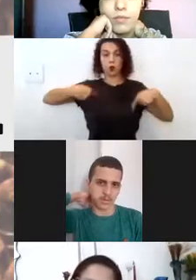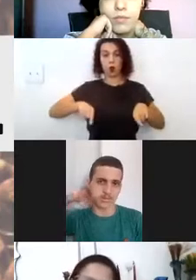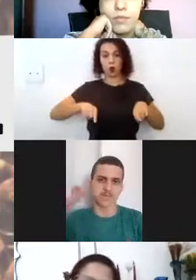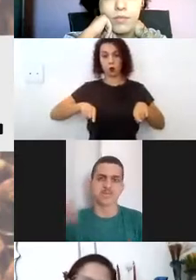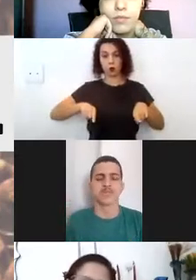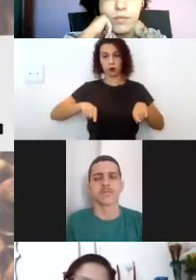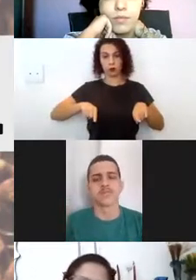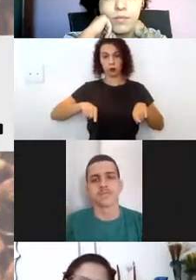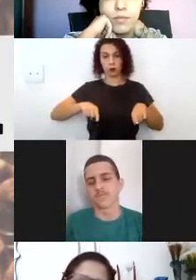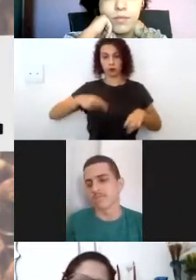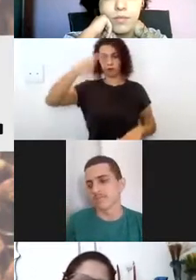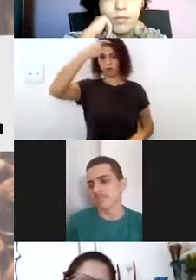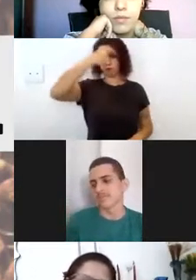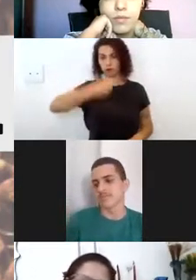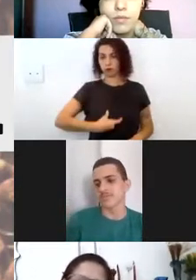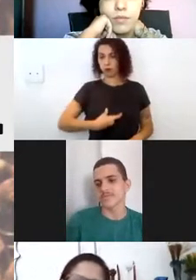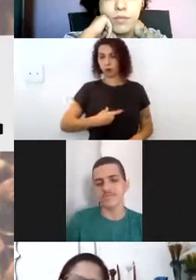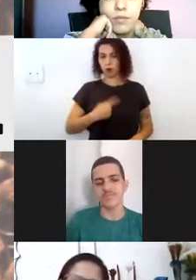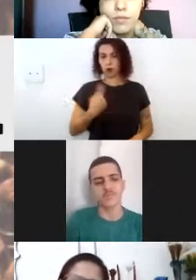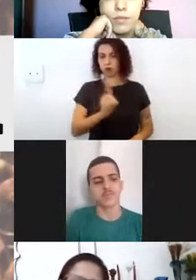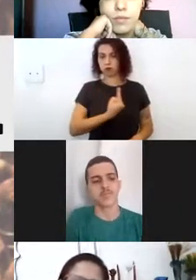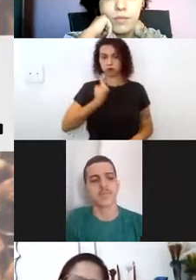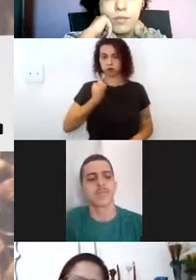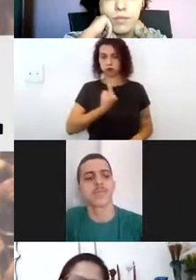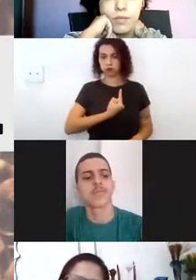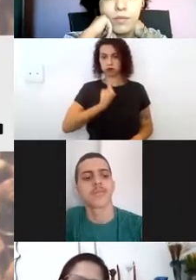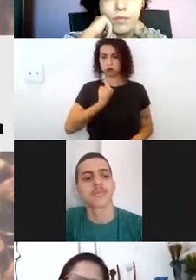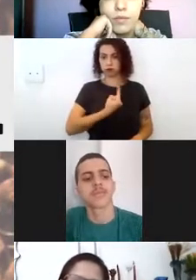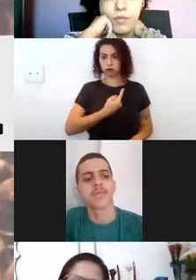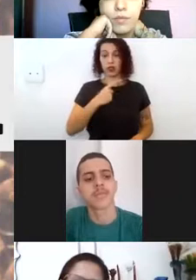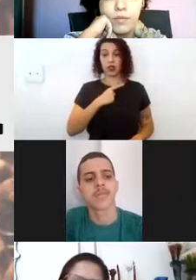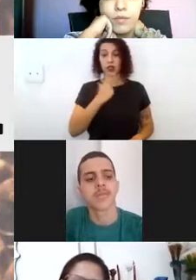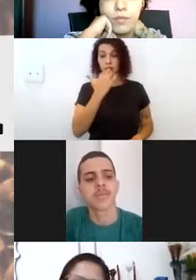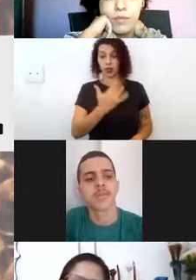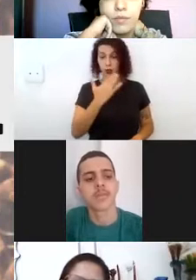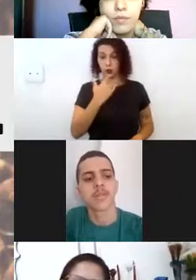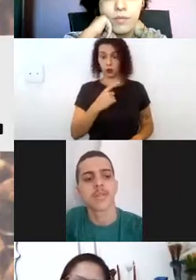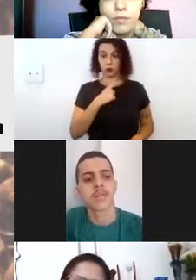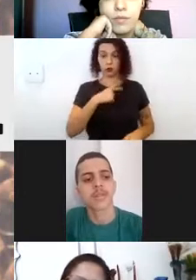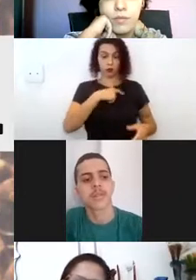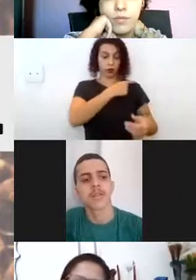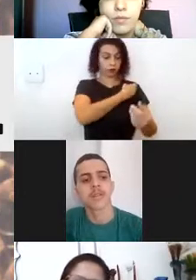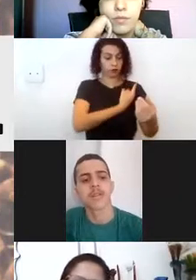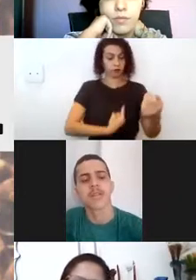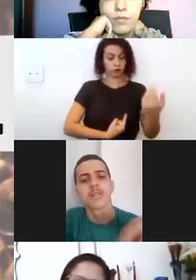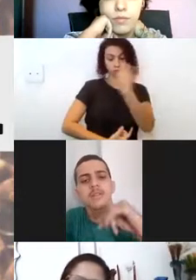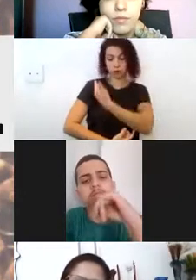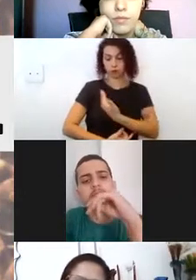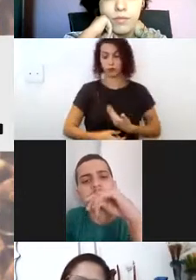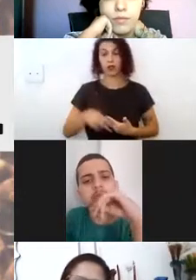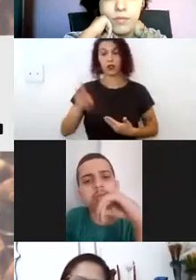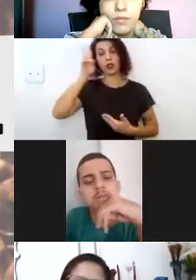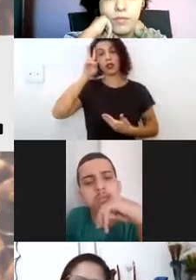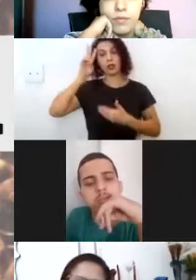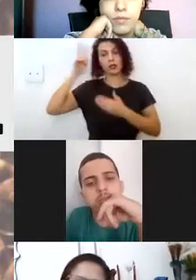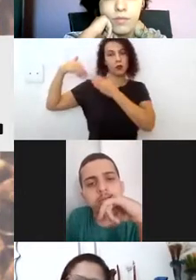cê um corpo só e tem cor tem corte e a história do